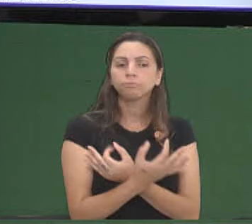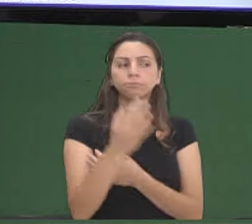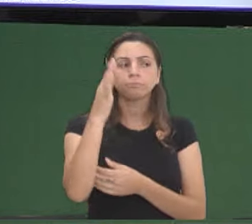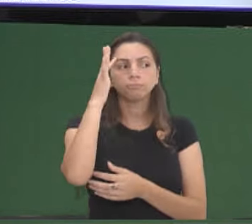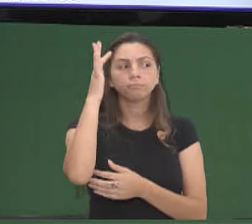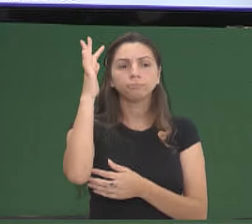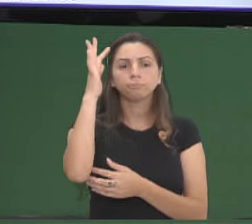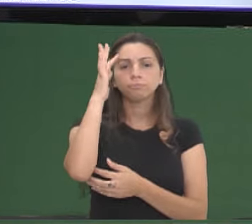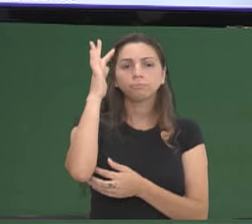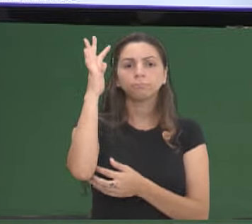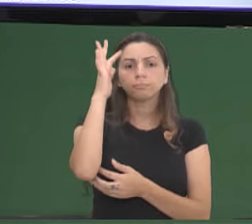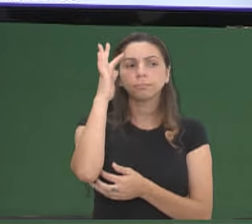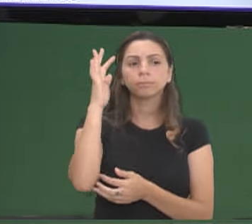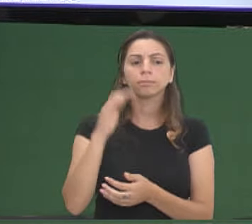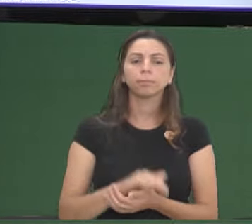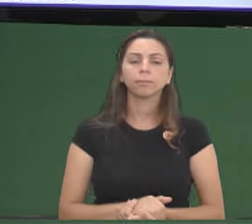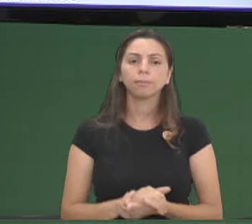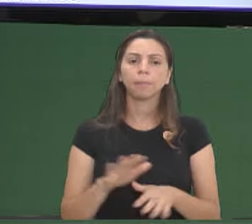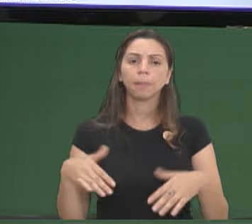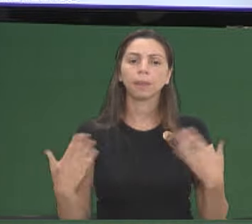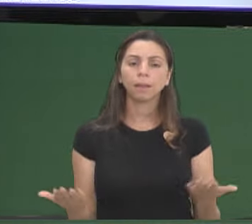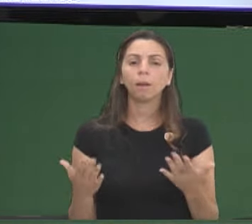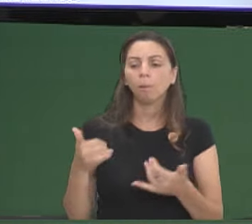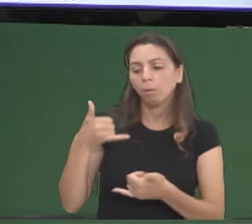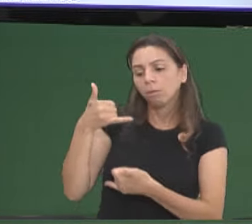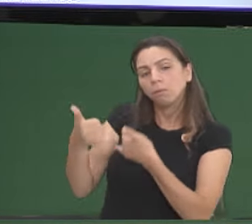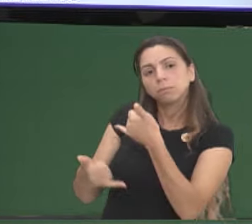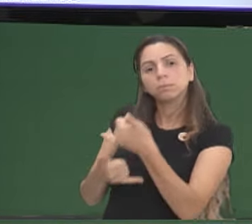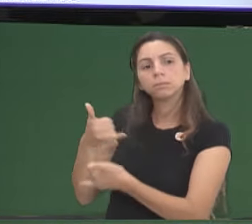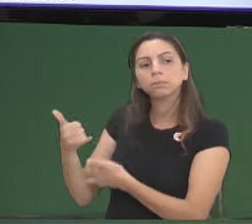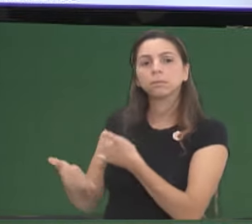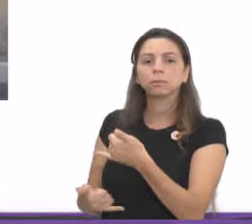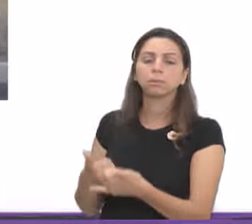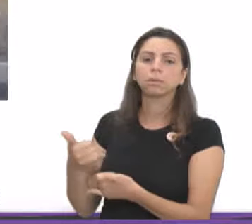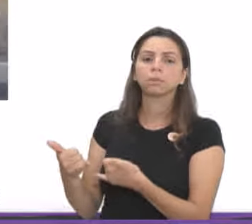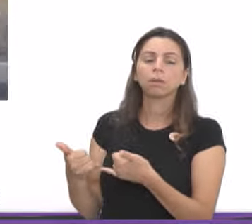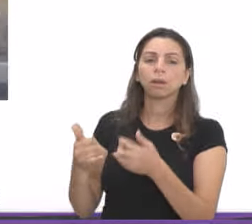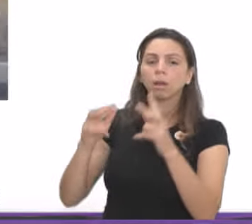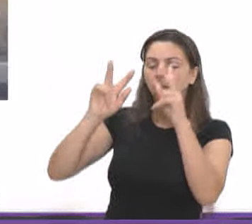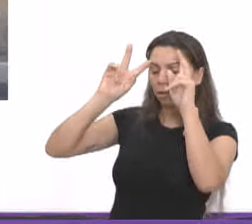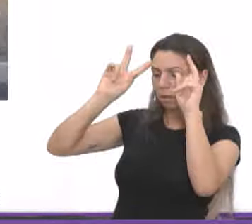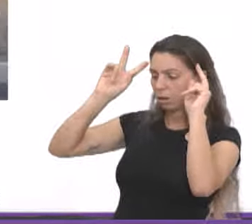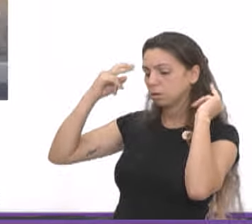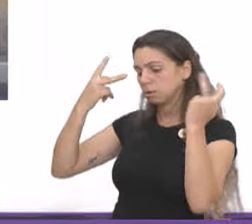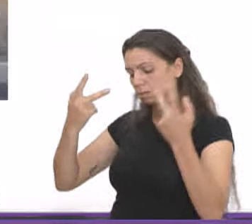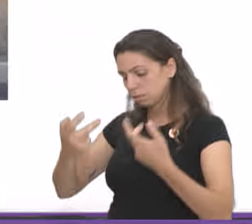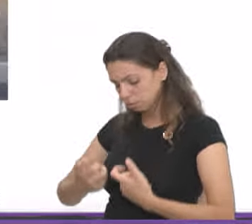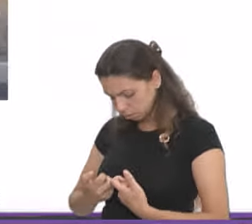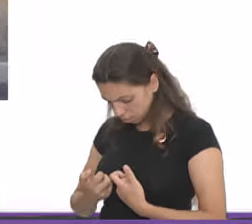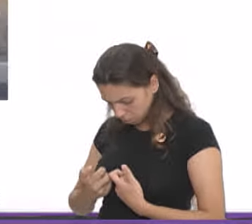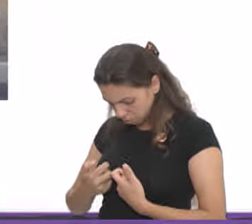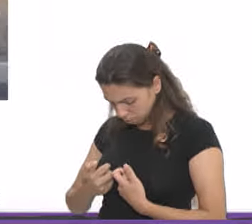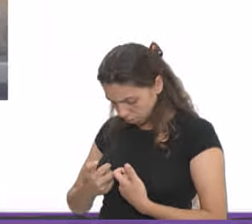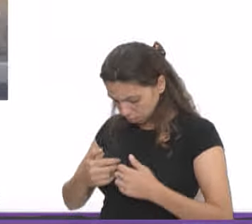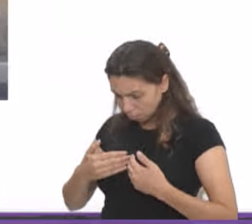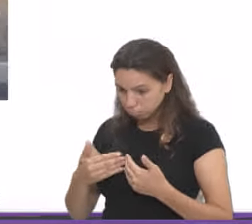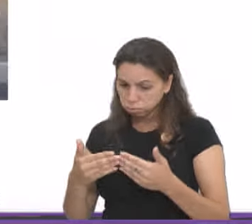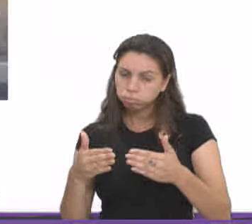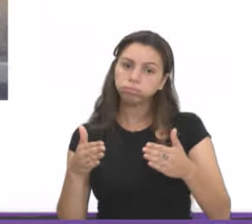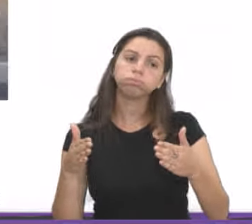né? Nesses jogos, os participantes podem se auto-perceber, mostrar abertura aos